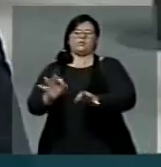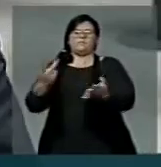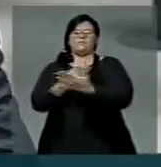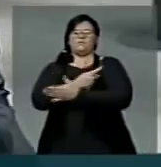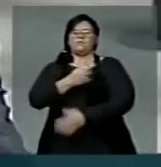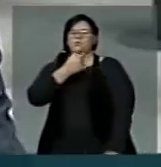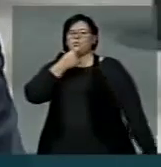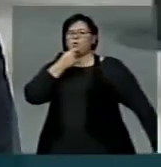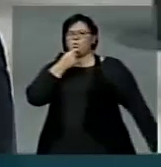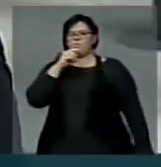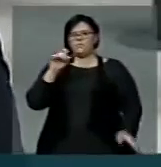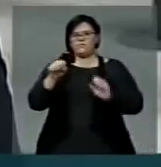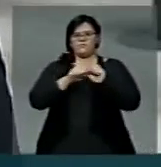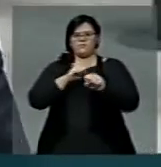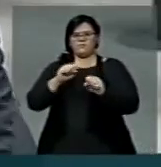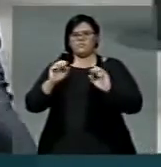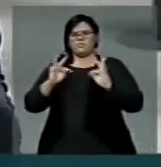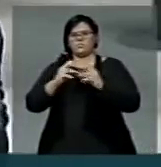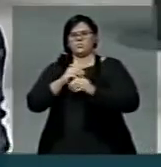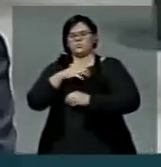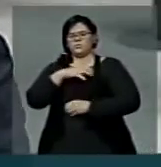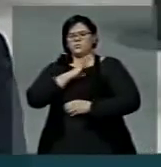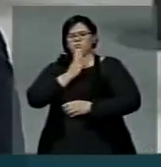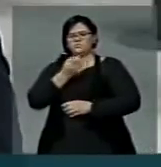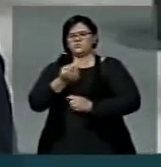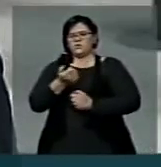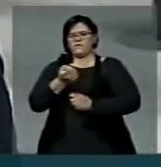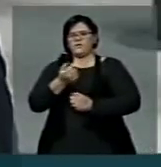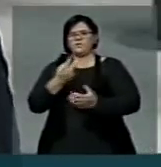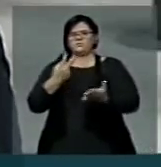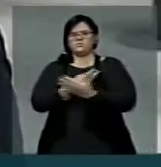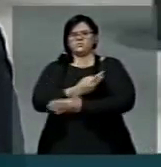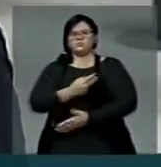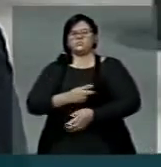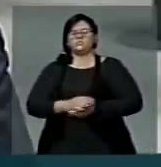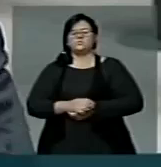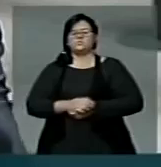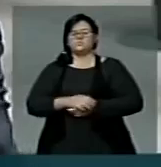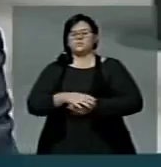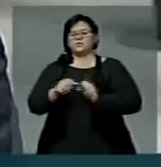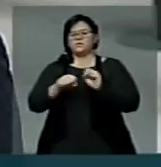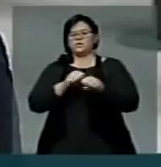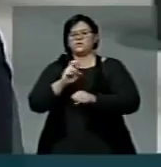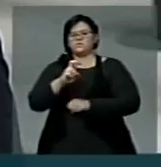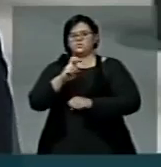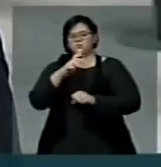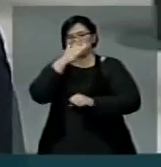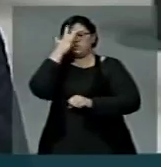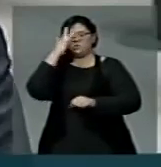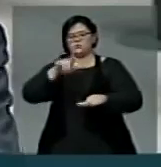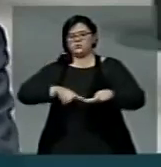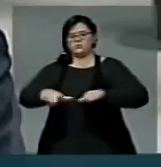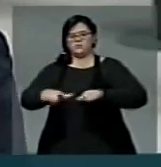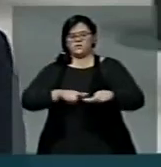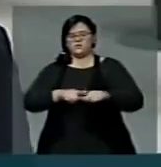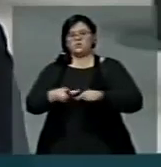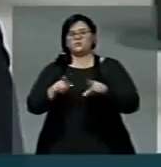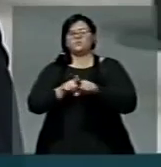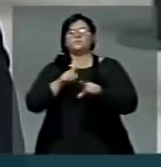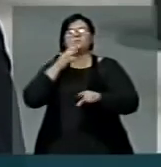pessoas de forma tão cruel e covarde, assassinar aqueles 5 trabalhadores que Vossa Excelência chamou atenção. E